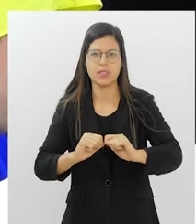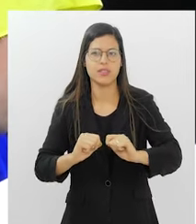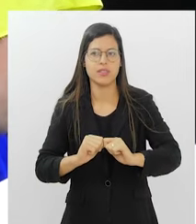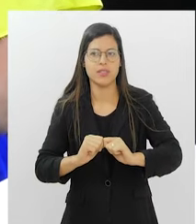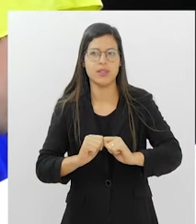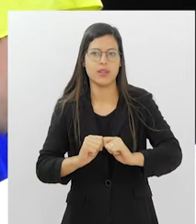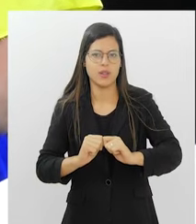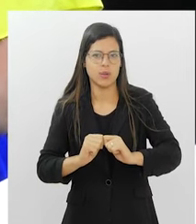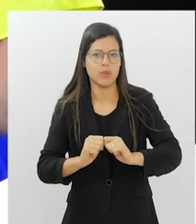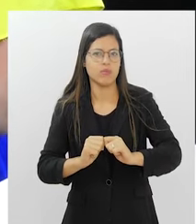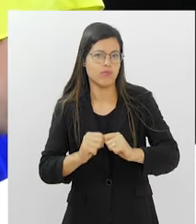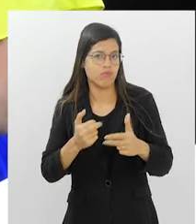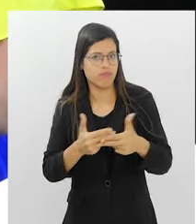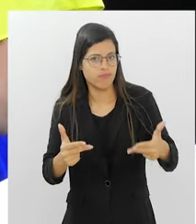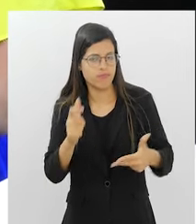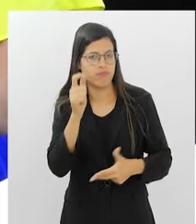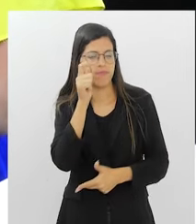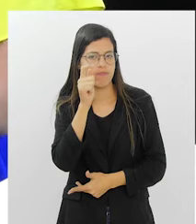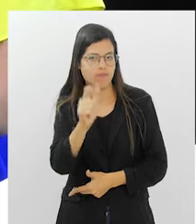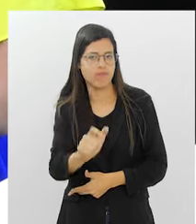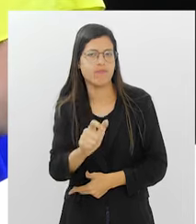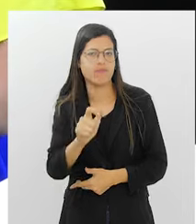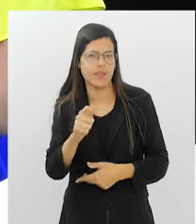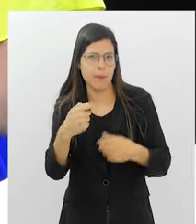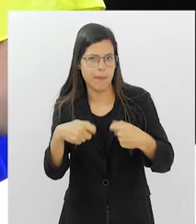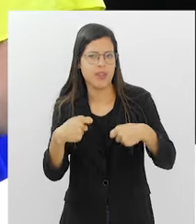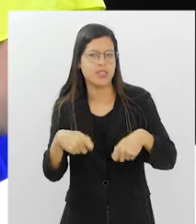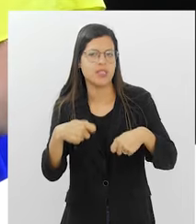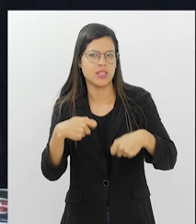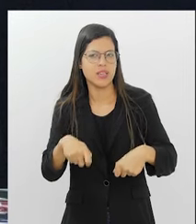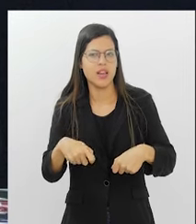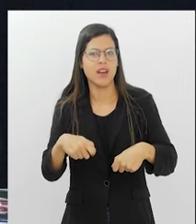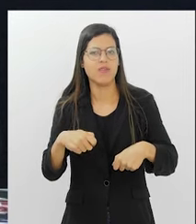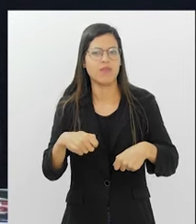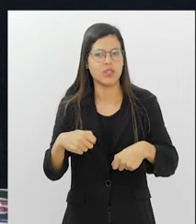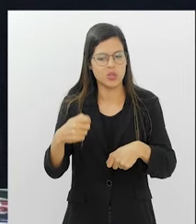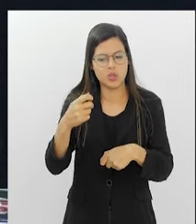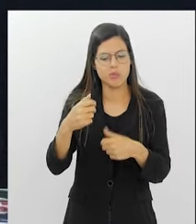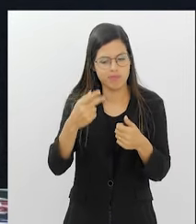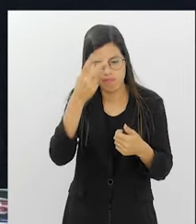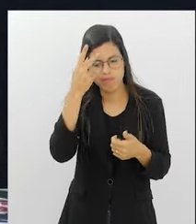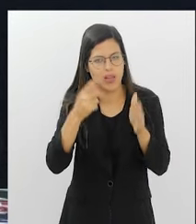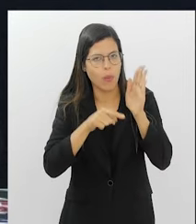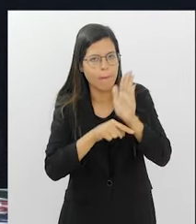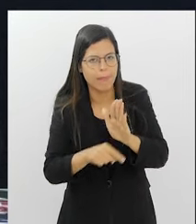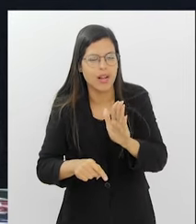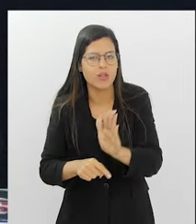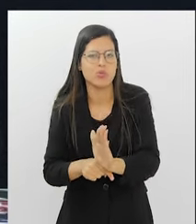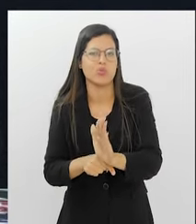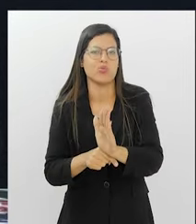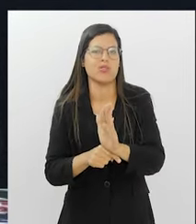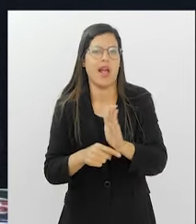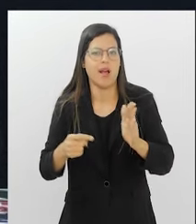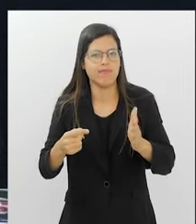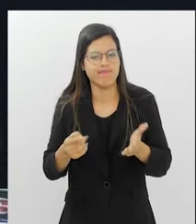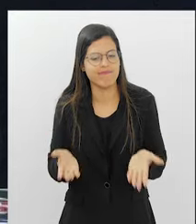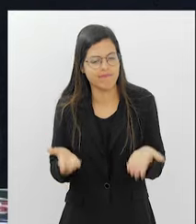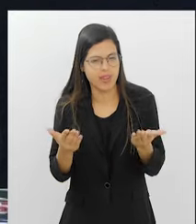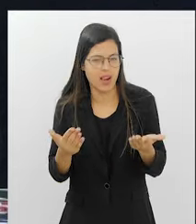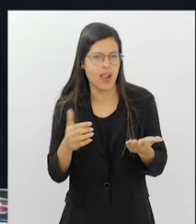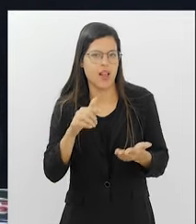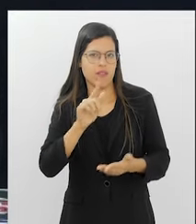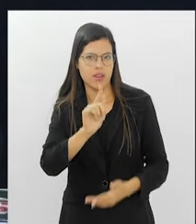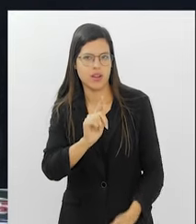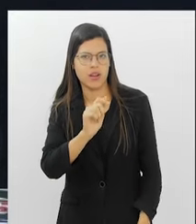impondo a liga eu acho que são coisas bem interessantes acho que a liga precisava de um respiro precisava de uma oxigenação e o Gabriel